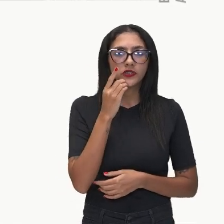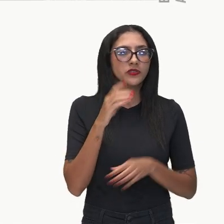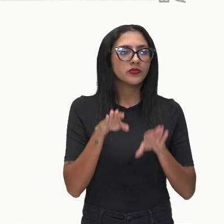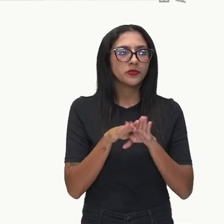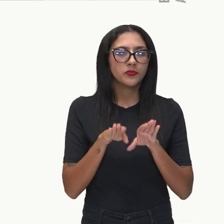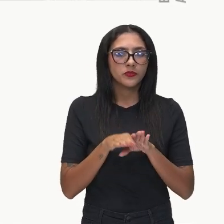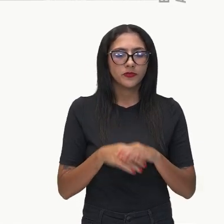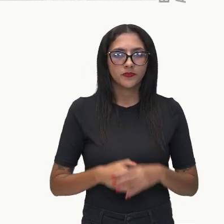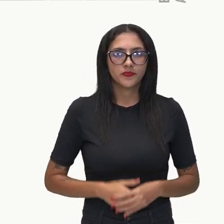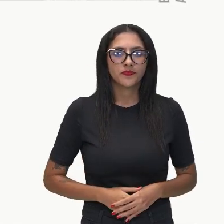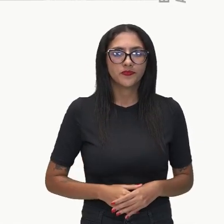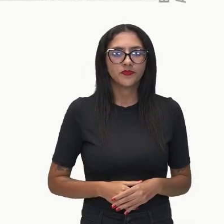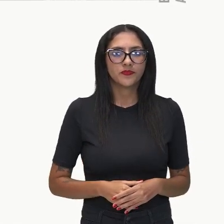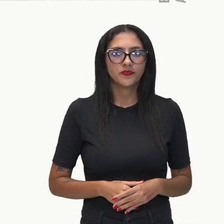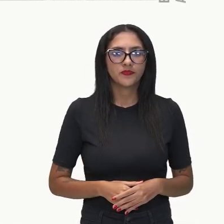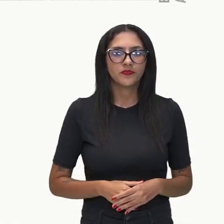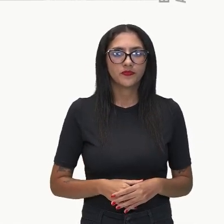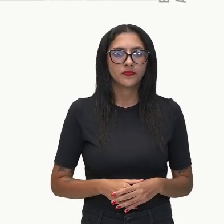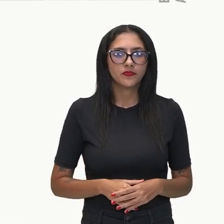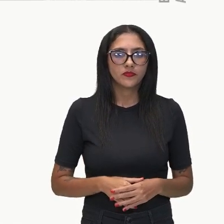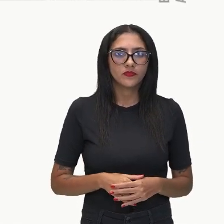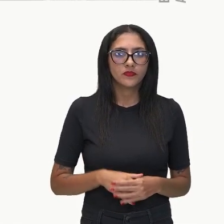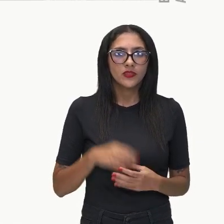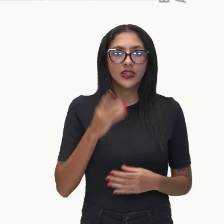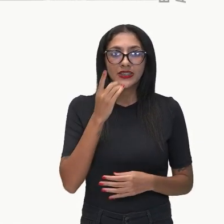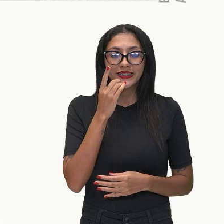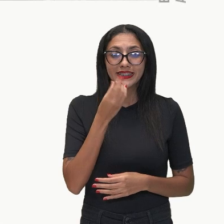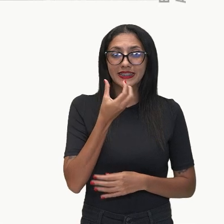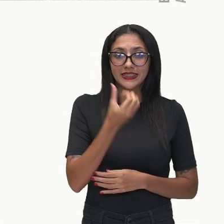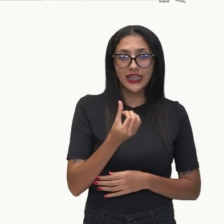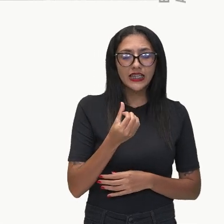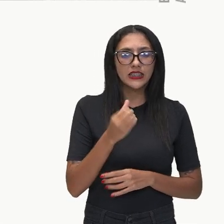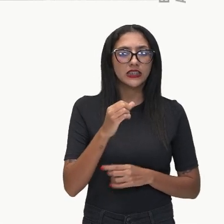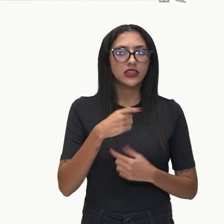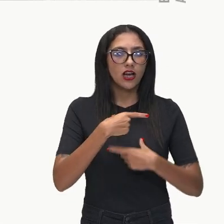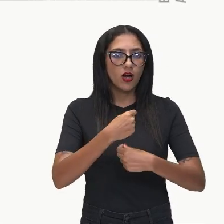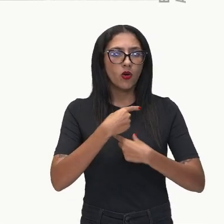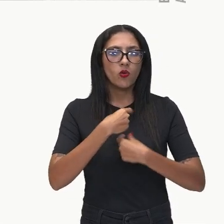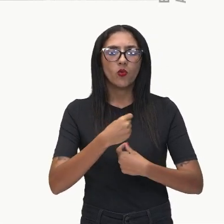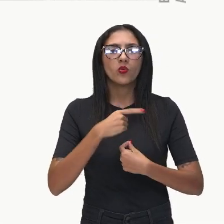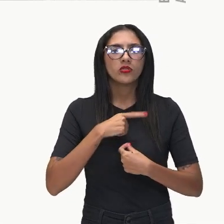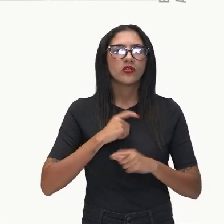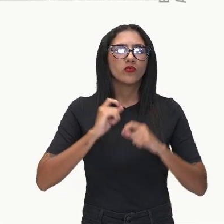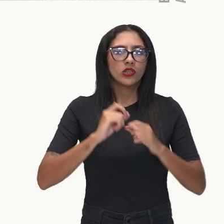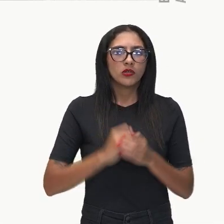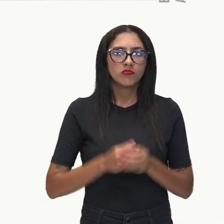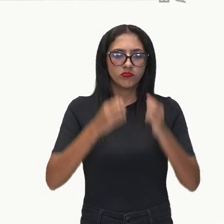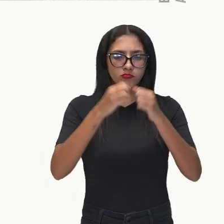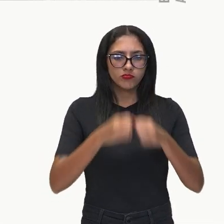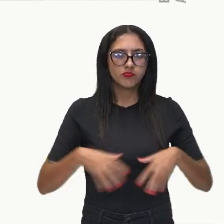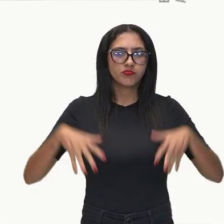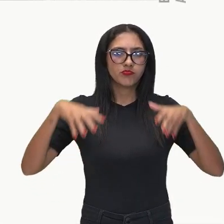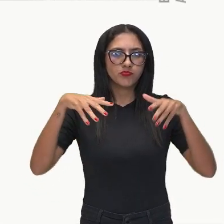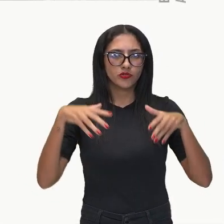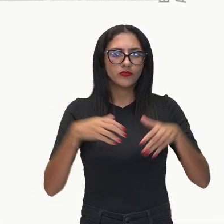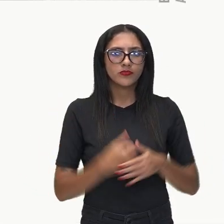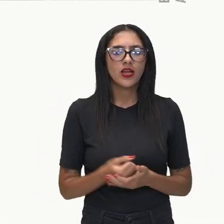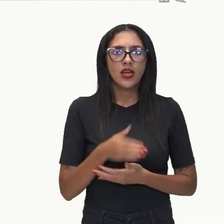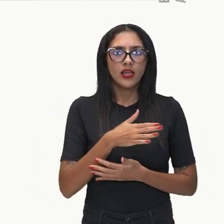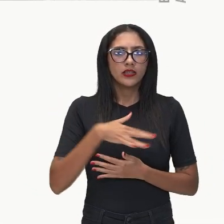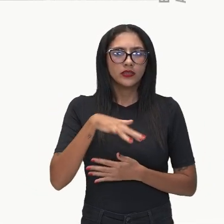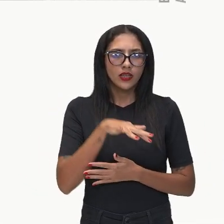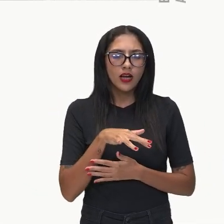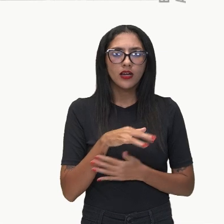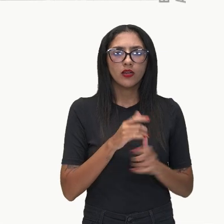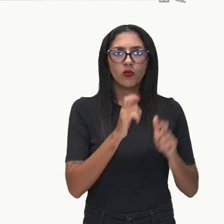dia 6 de agosto, nós tivemos o famoso bombardeio atômico de Hiroshima e depois